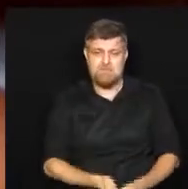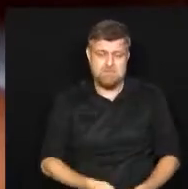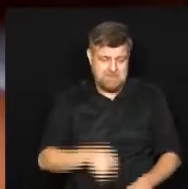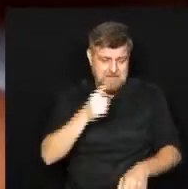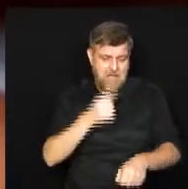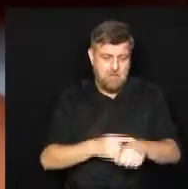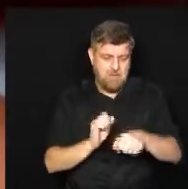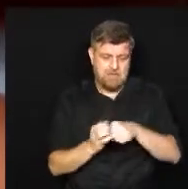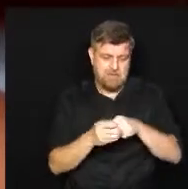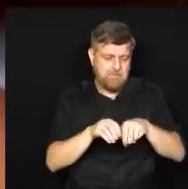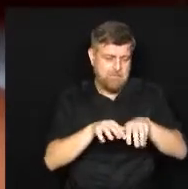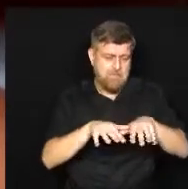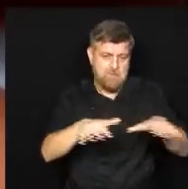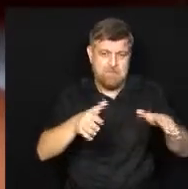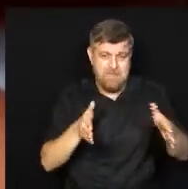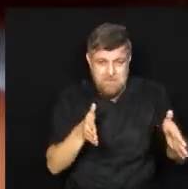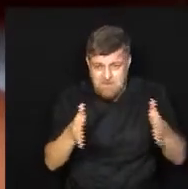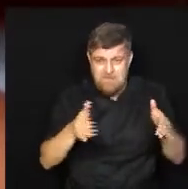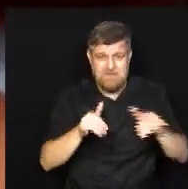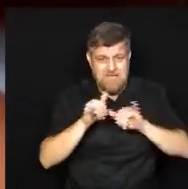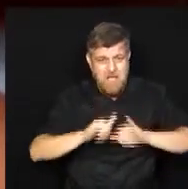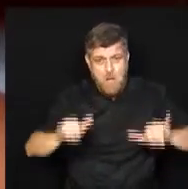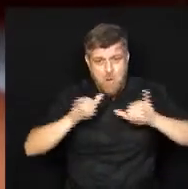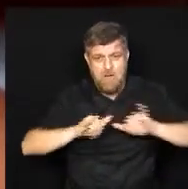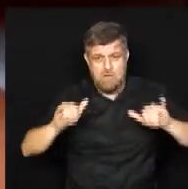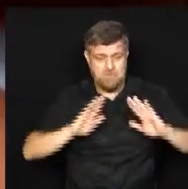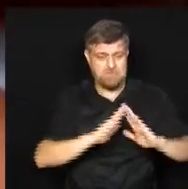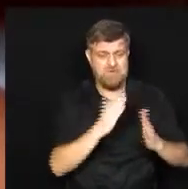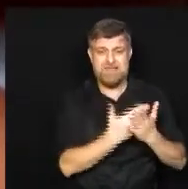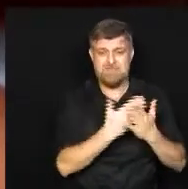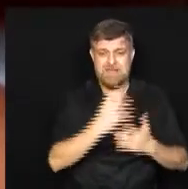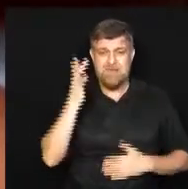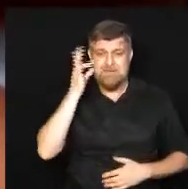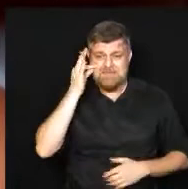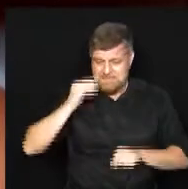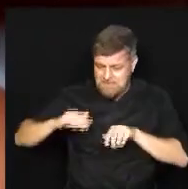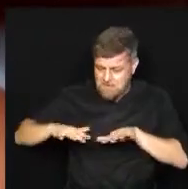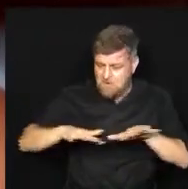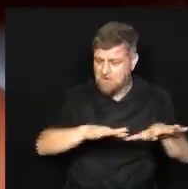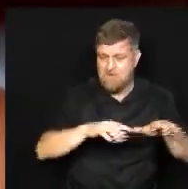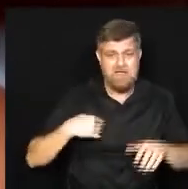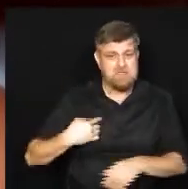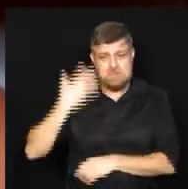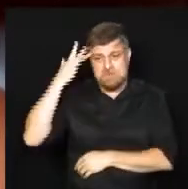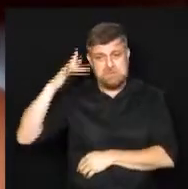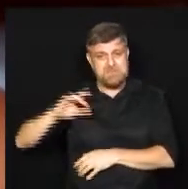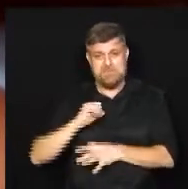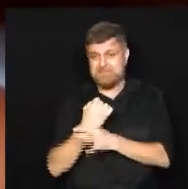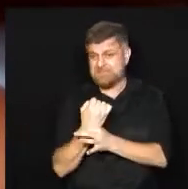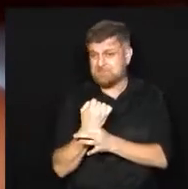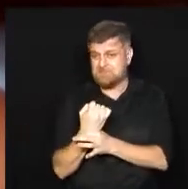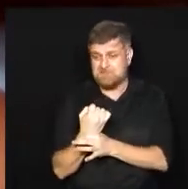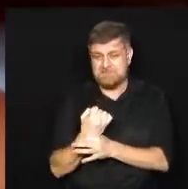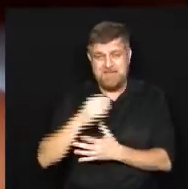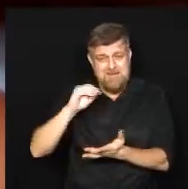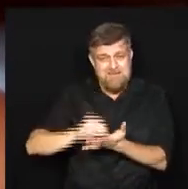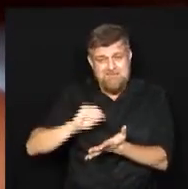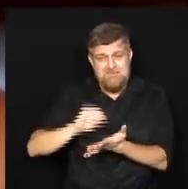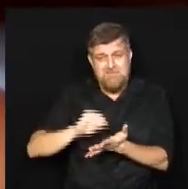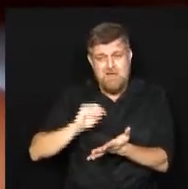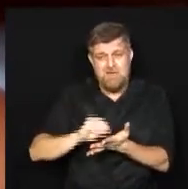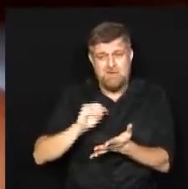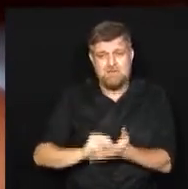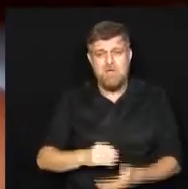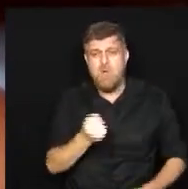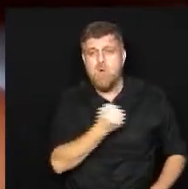momento. Enfim, existe o anúncio da retomada das aulas e nós não sabemos ainda, existe uma insegurança muito grande com relação